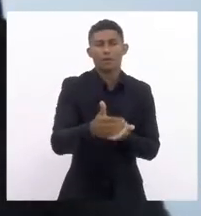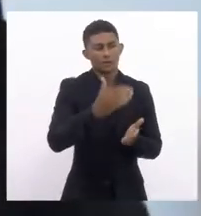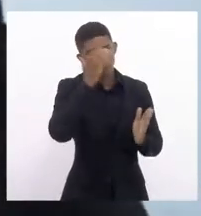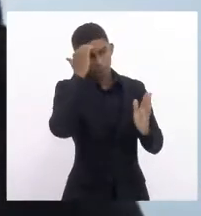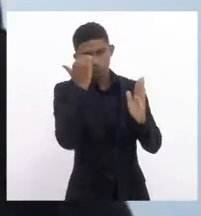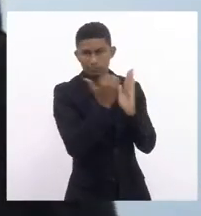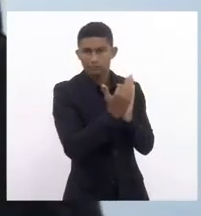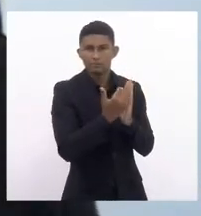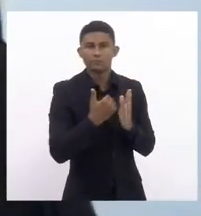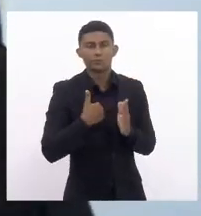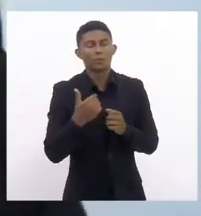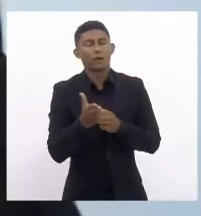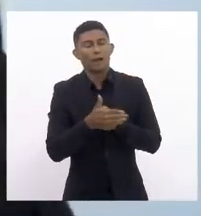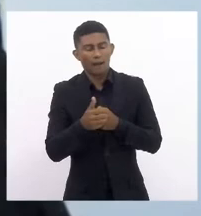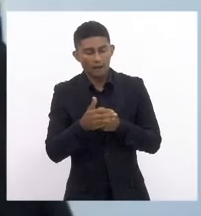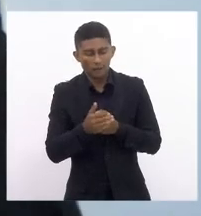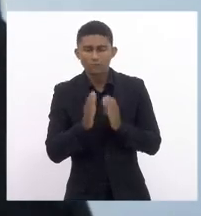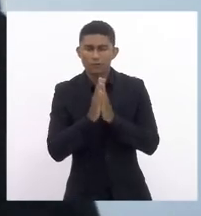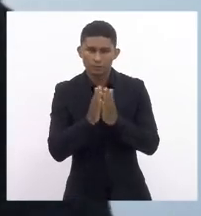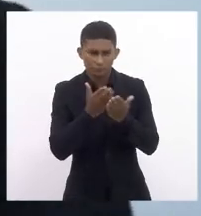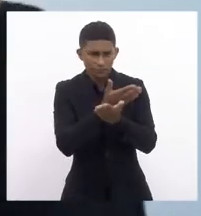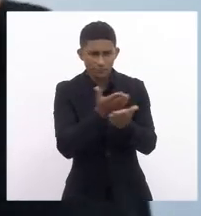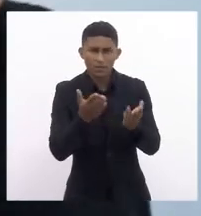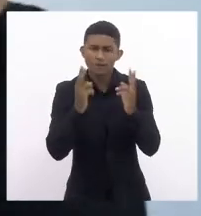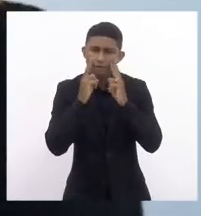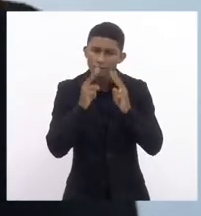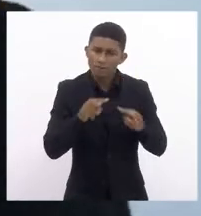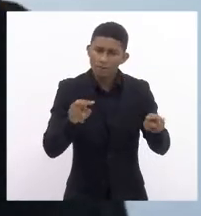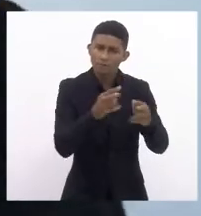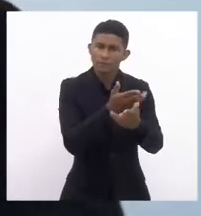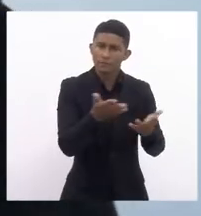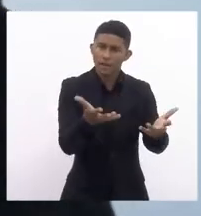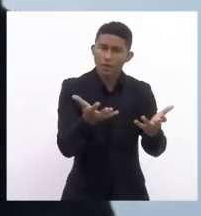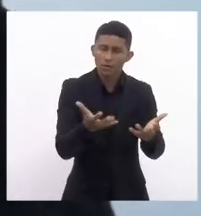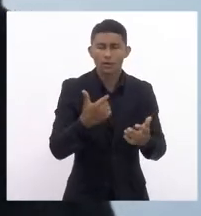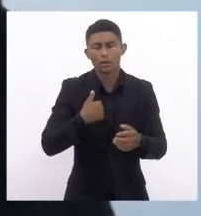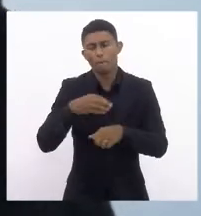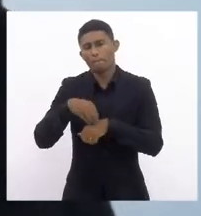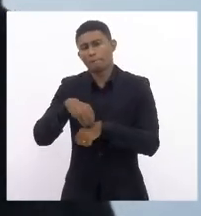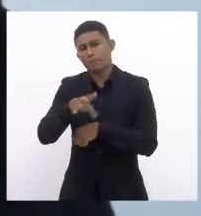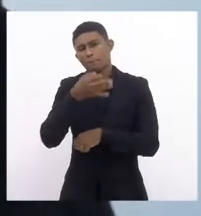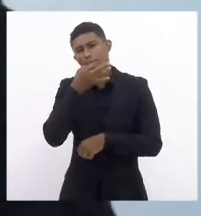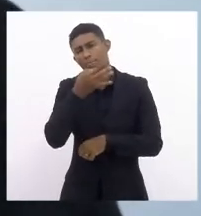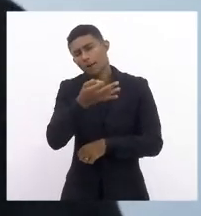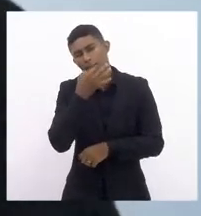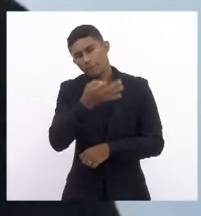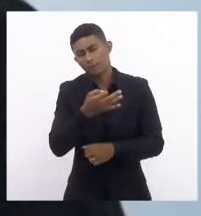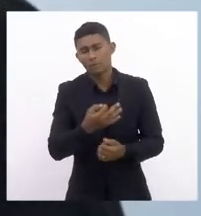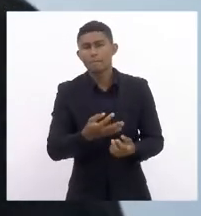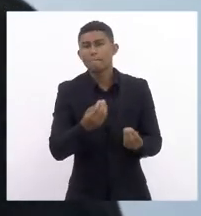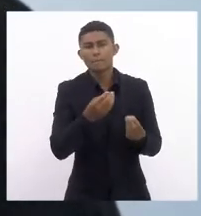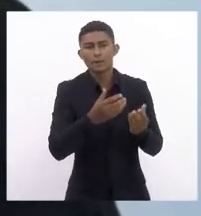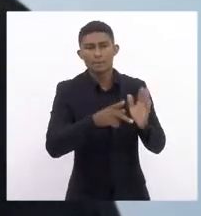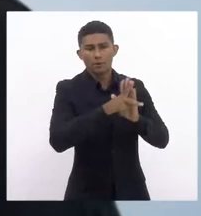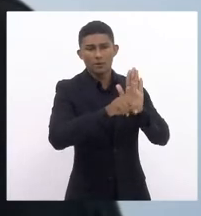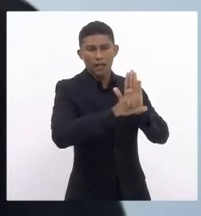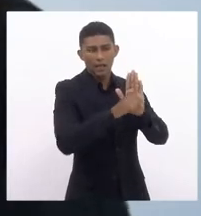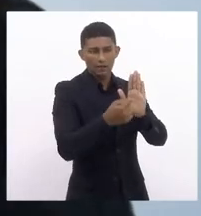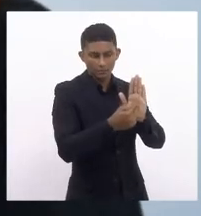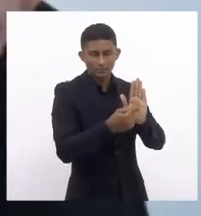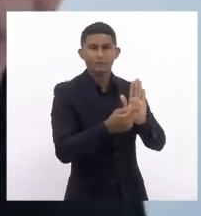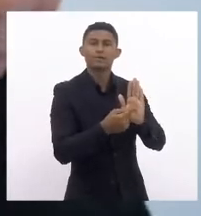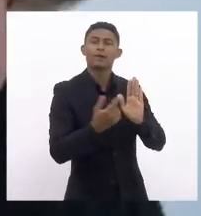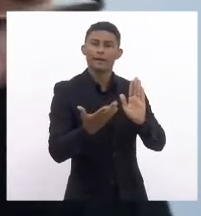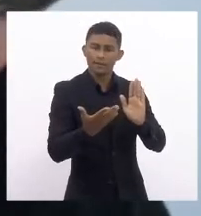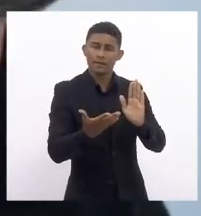toda abertura, vocês vejam aí o que vocês querem. Essa é a minha sugestão para que esse projeto, em vez de autorizativo, seja